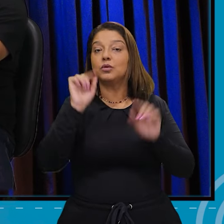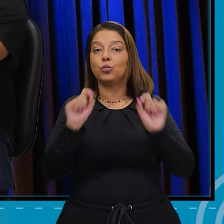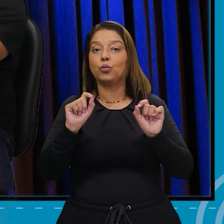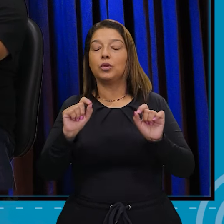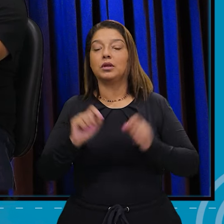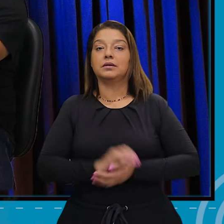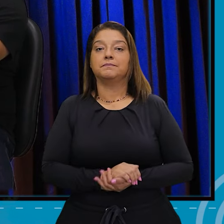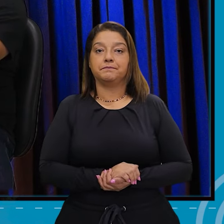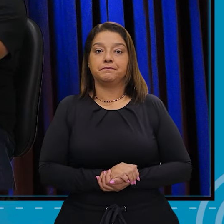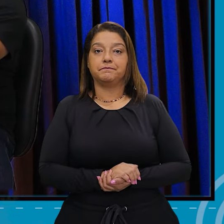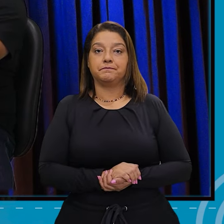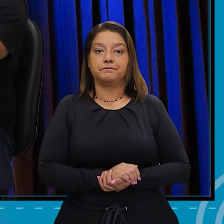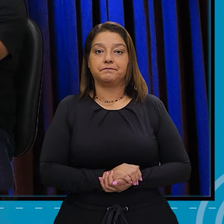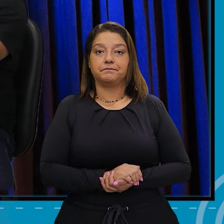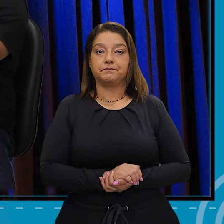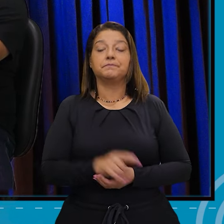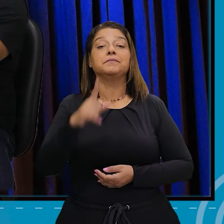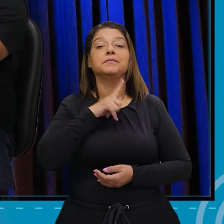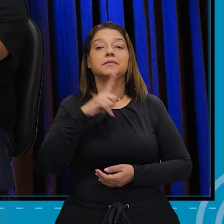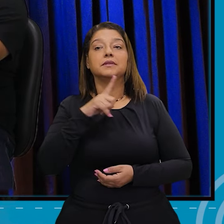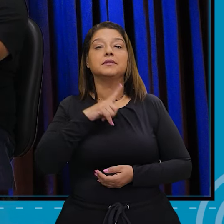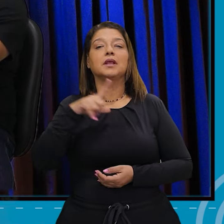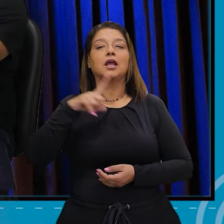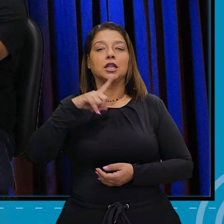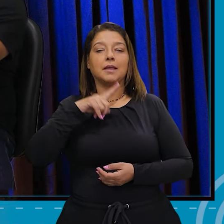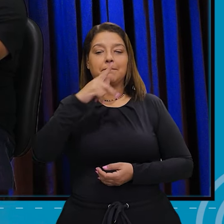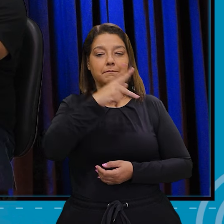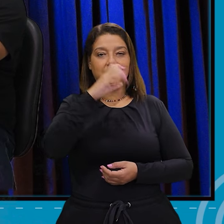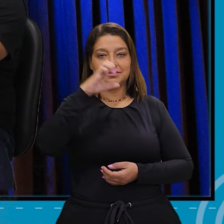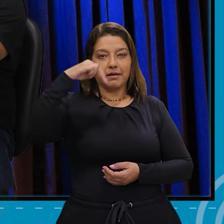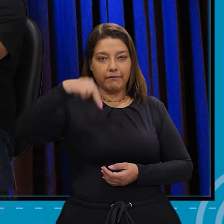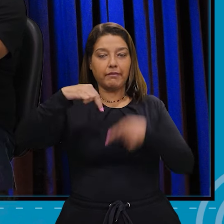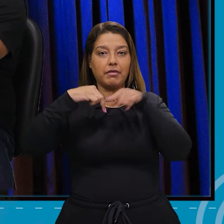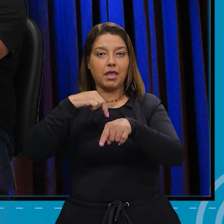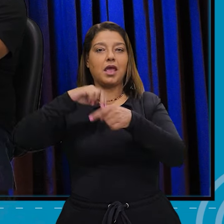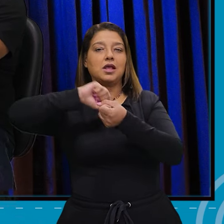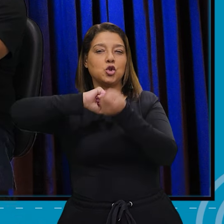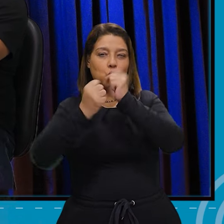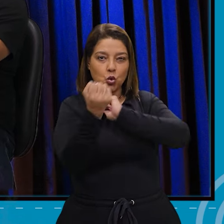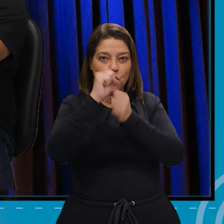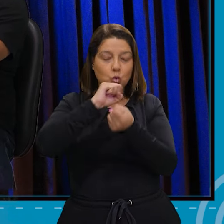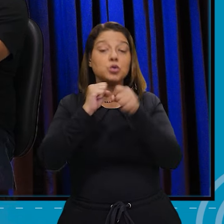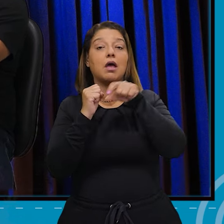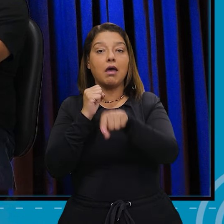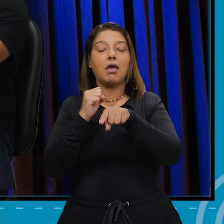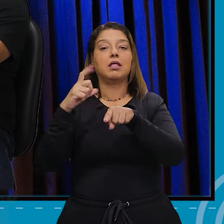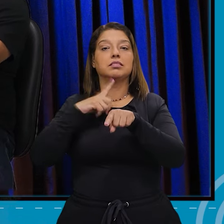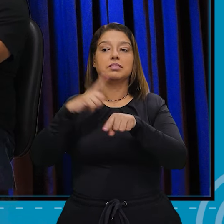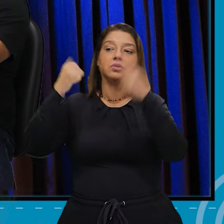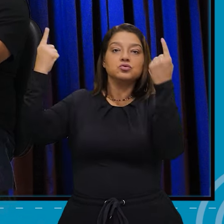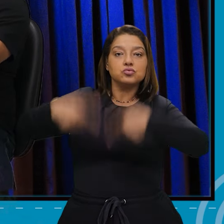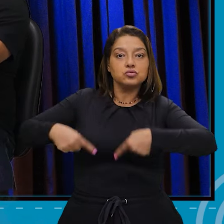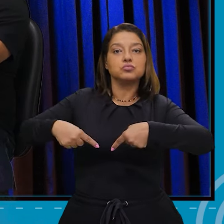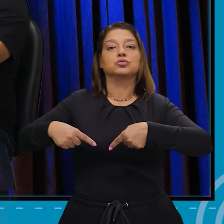isso, em relação à definição de luta no PCN, que eram disputas